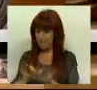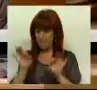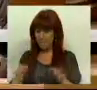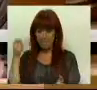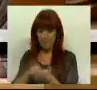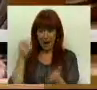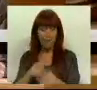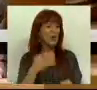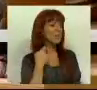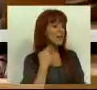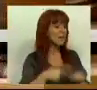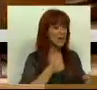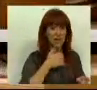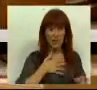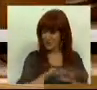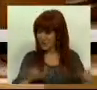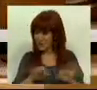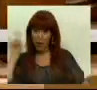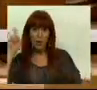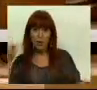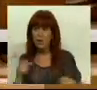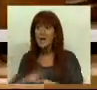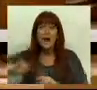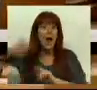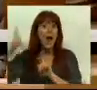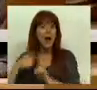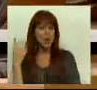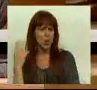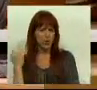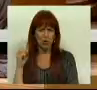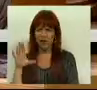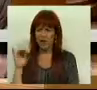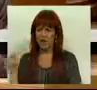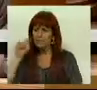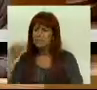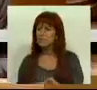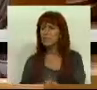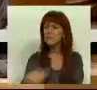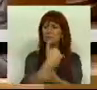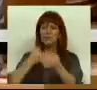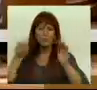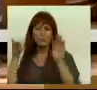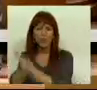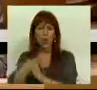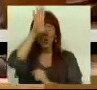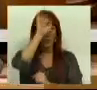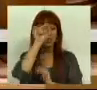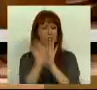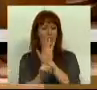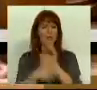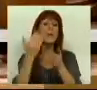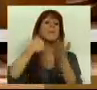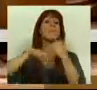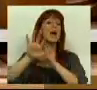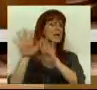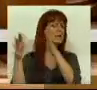que pagam as micro, pequenas e médias empresas, só no ano de 2010 poderiam ter entrado para os cofres do Estado